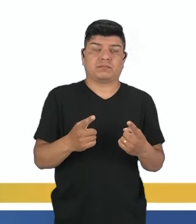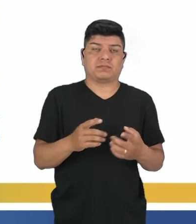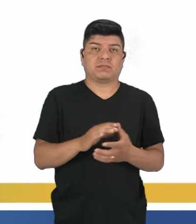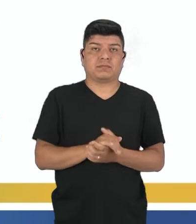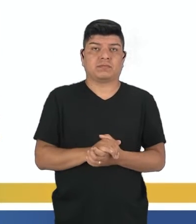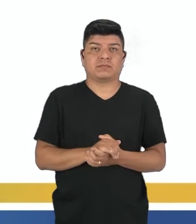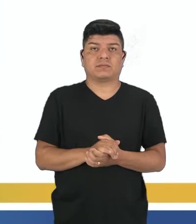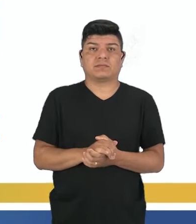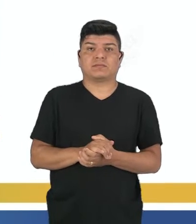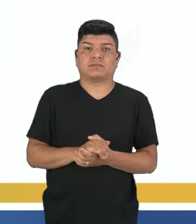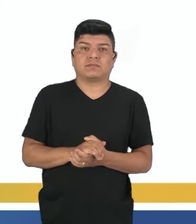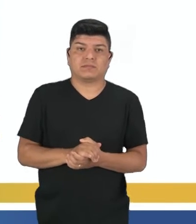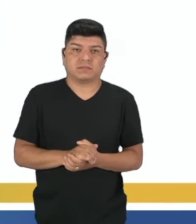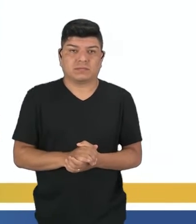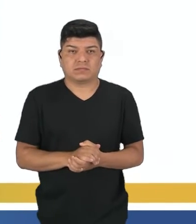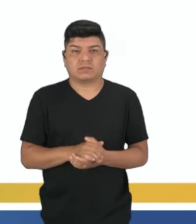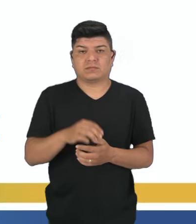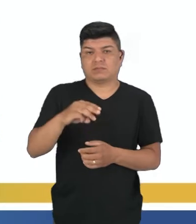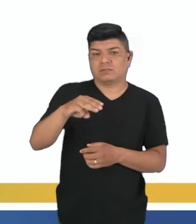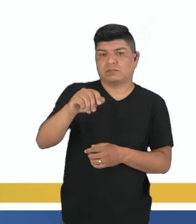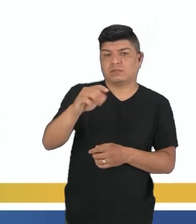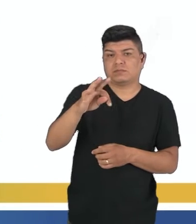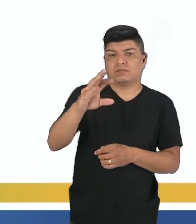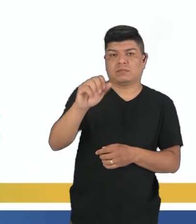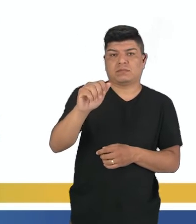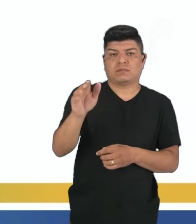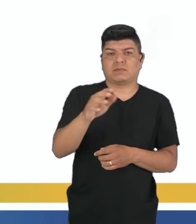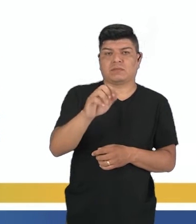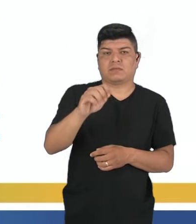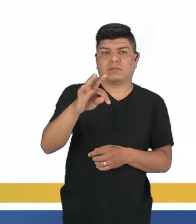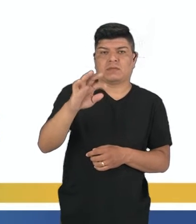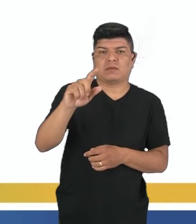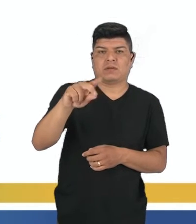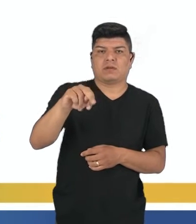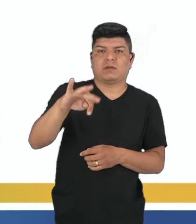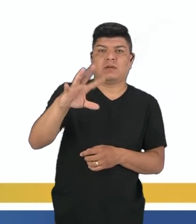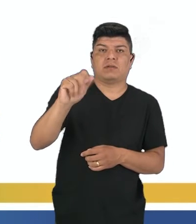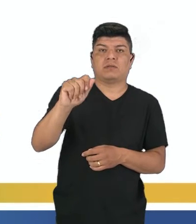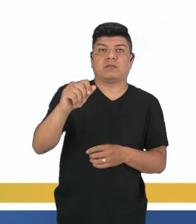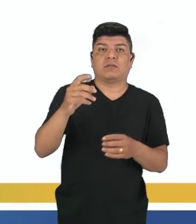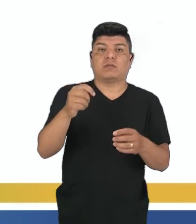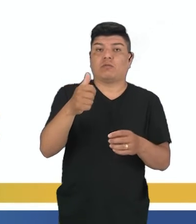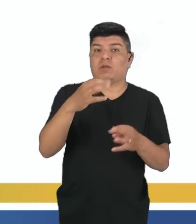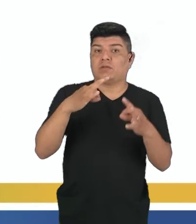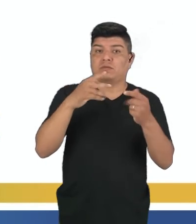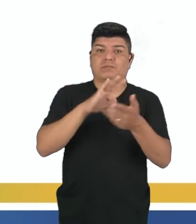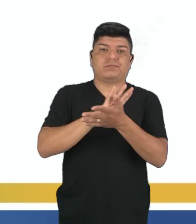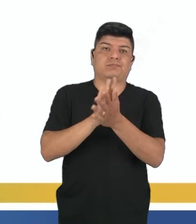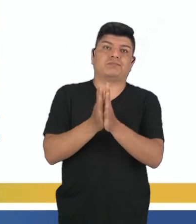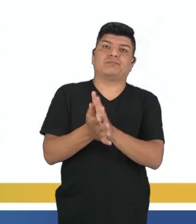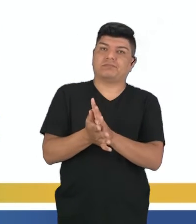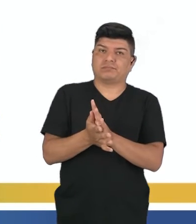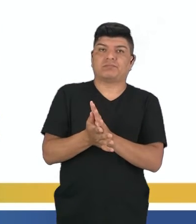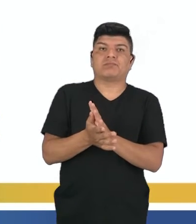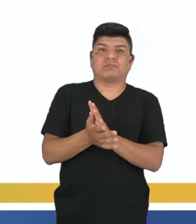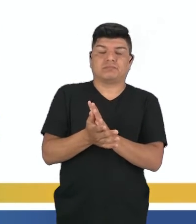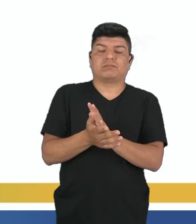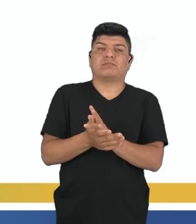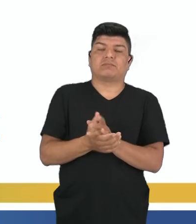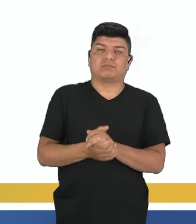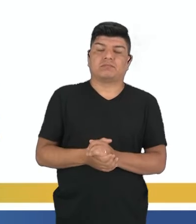Porém, essa Mata Atlântica ela foi praticamente toda dizimada, ela foi praticamente